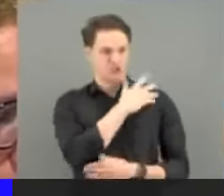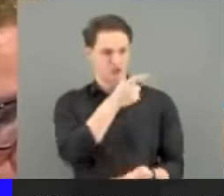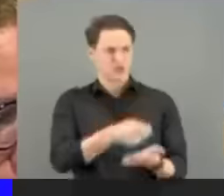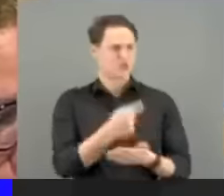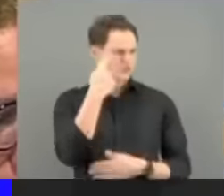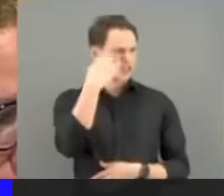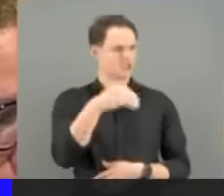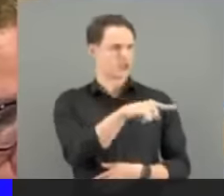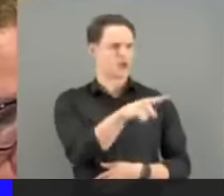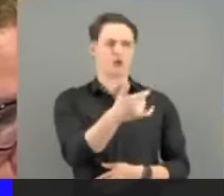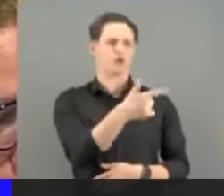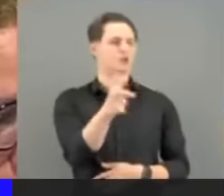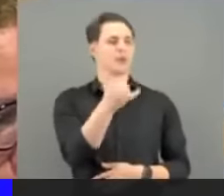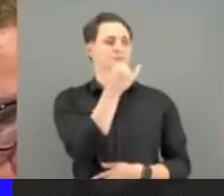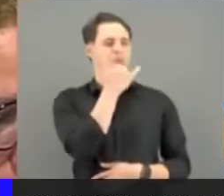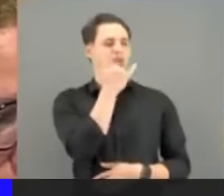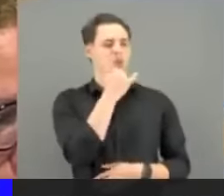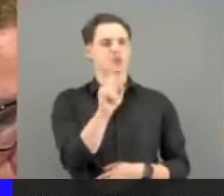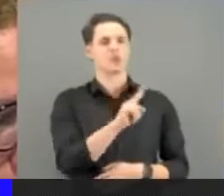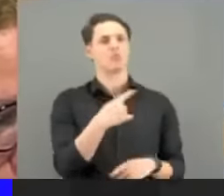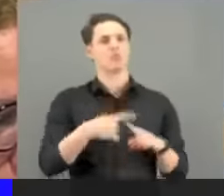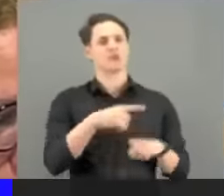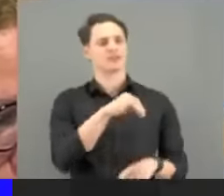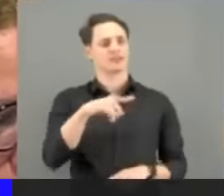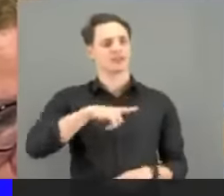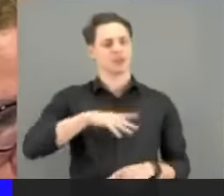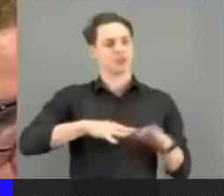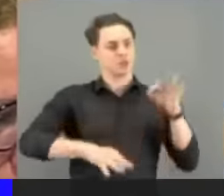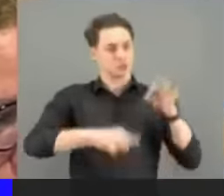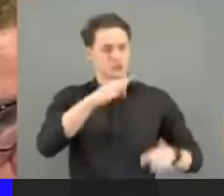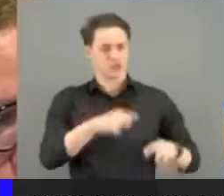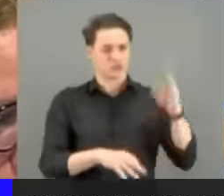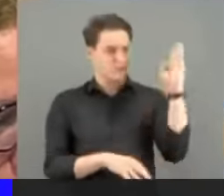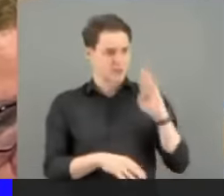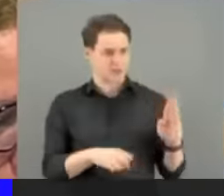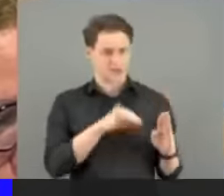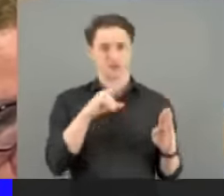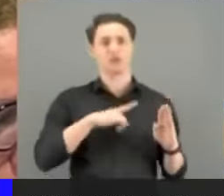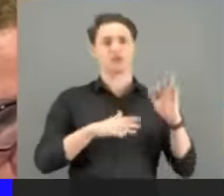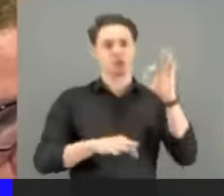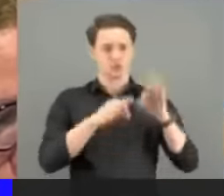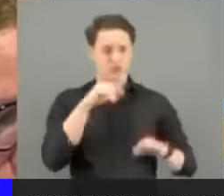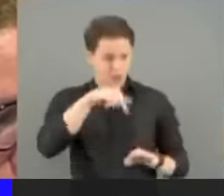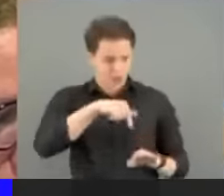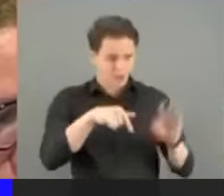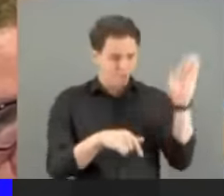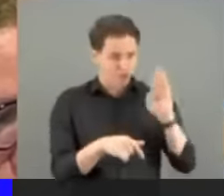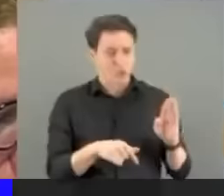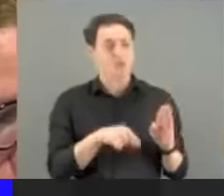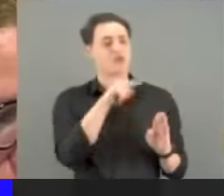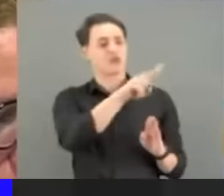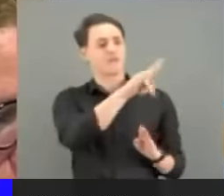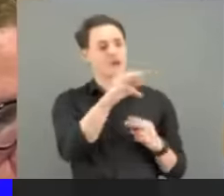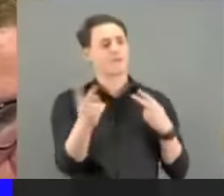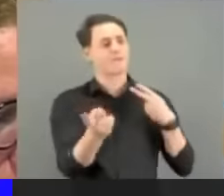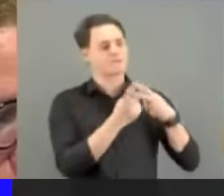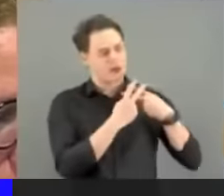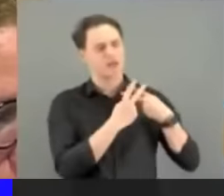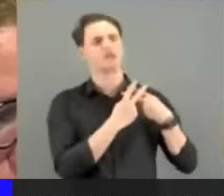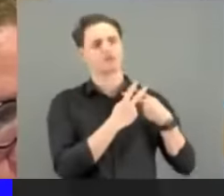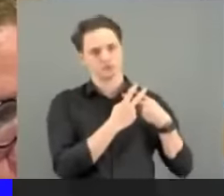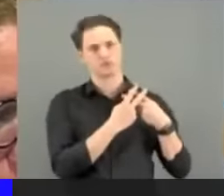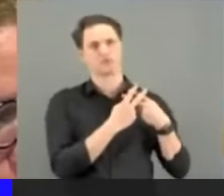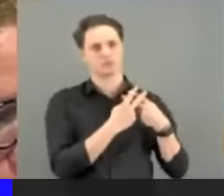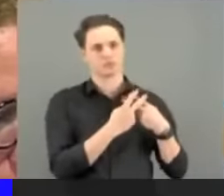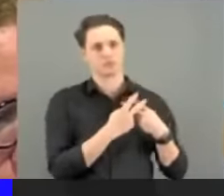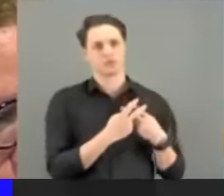vão escapar agora. Porque se há justiça no Brasil, e se de fato houver justiça no Brasil, o senhor vai sair preso no final dessa